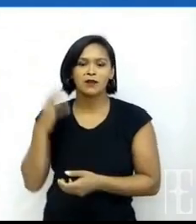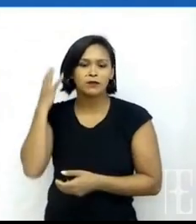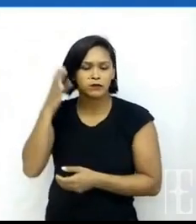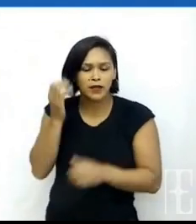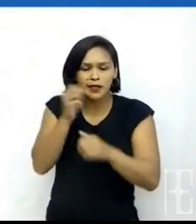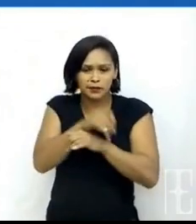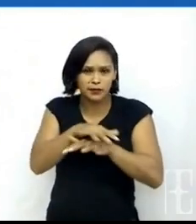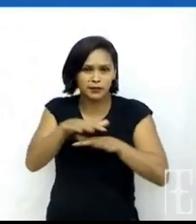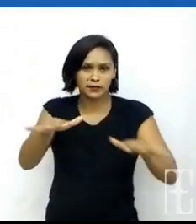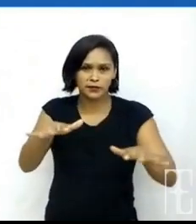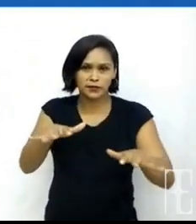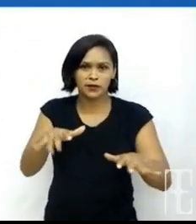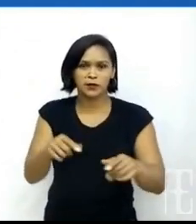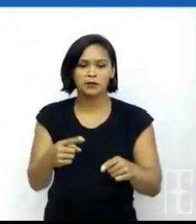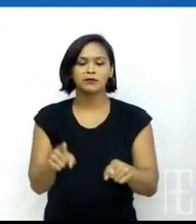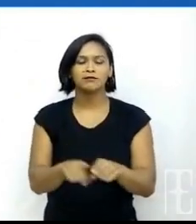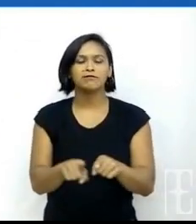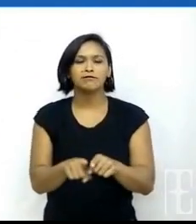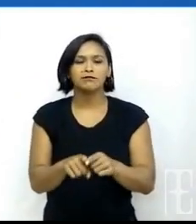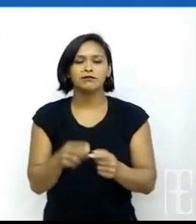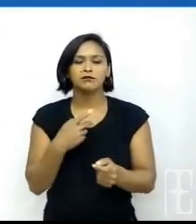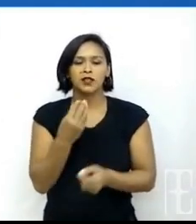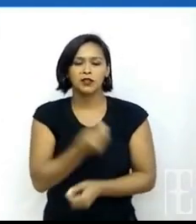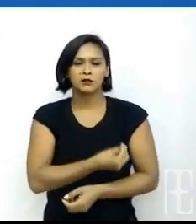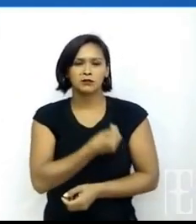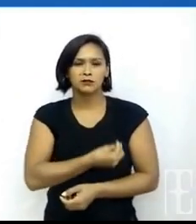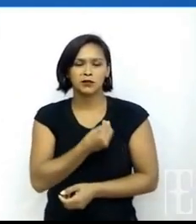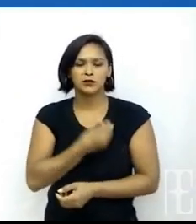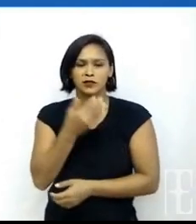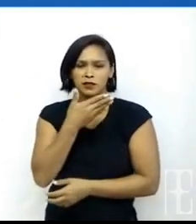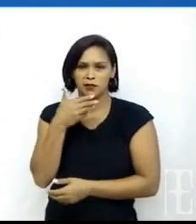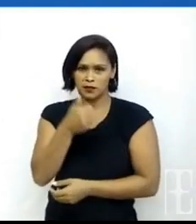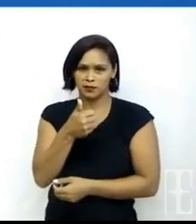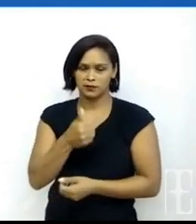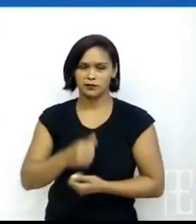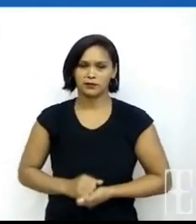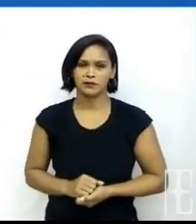radiodifusão para uma vida melhor. Muito obrigado.